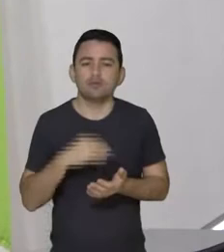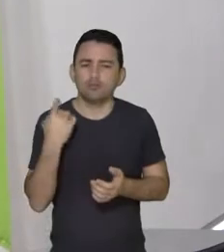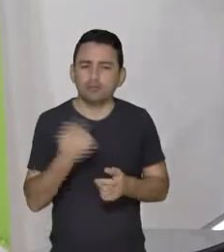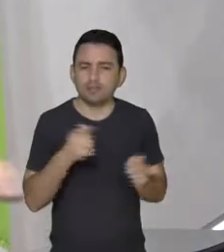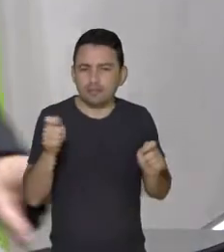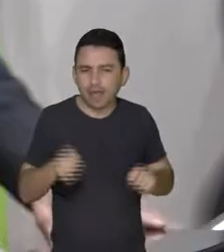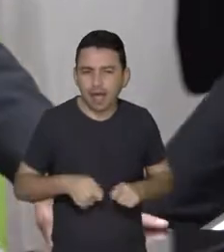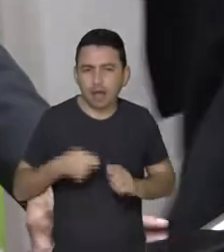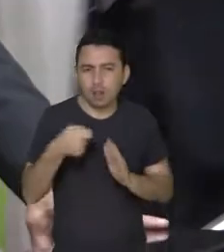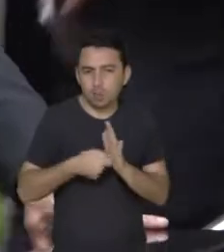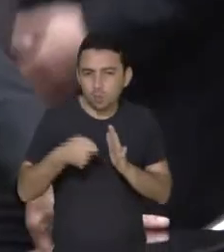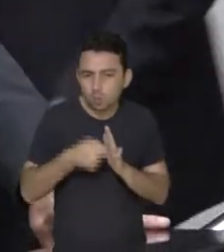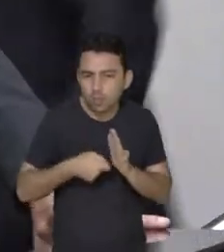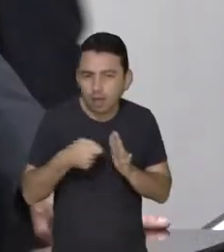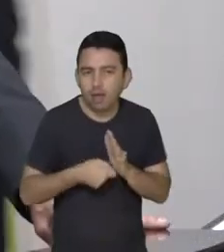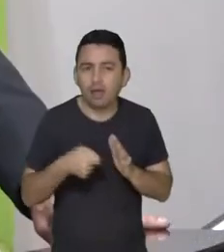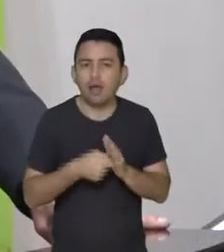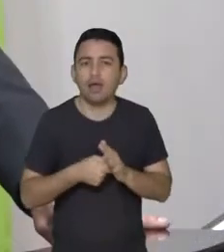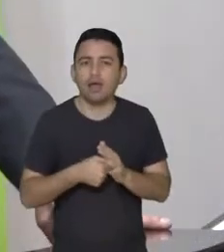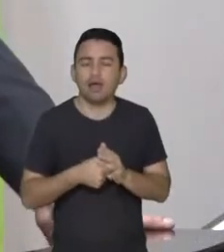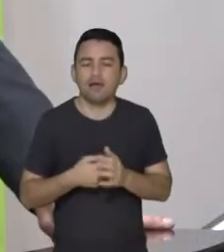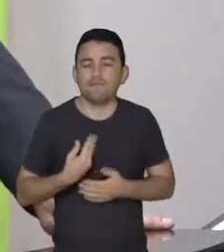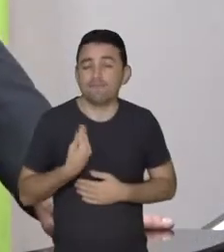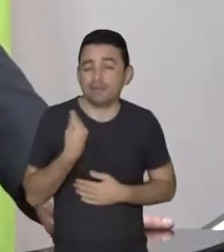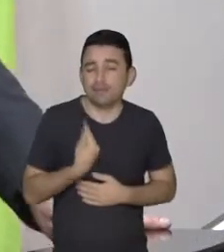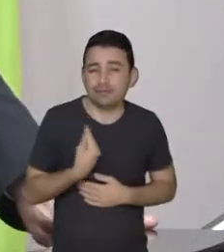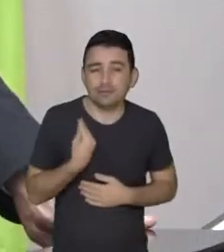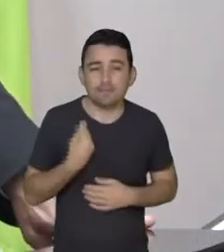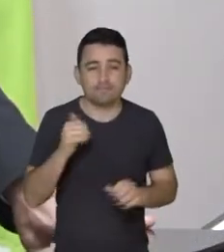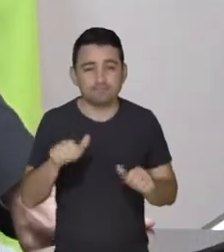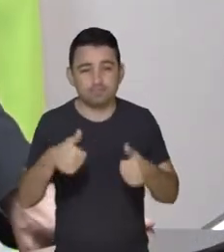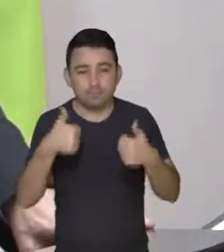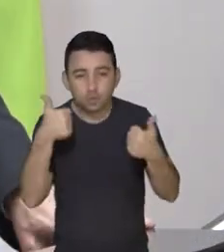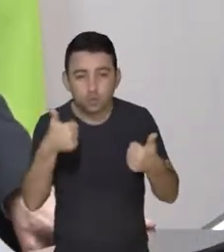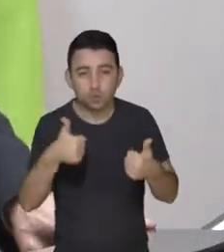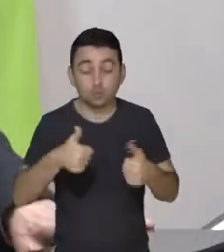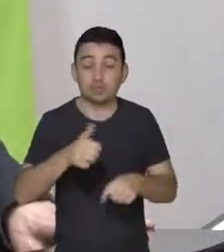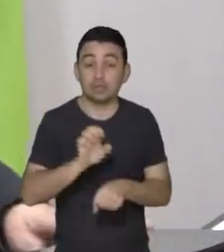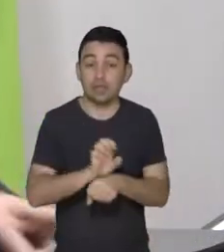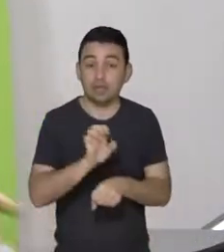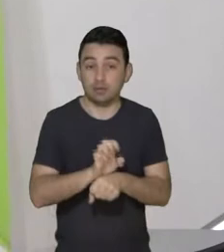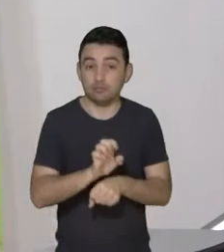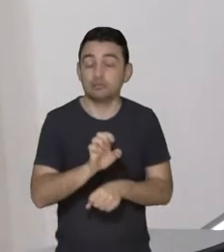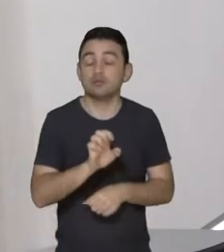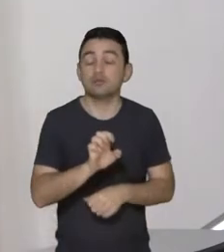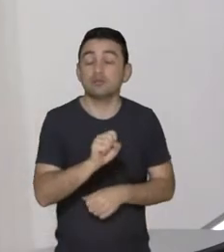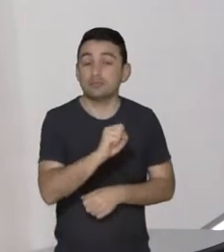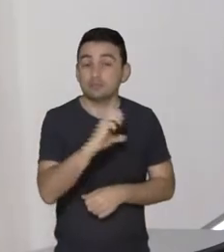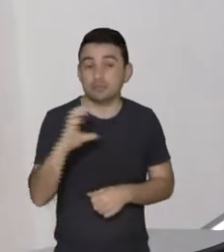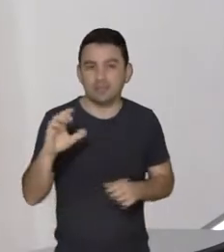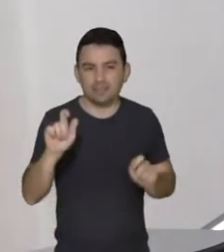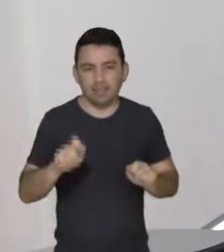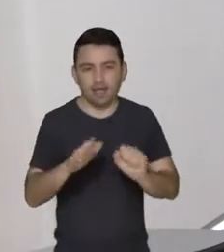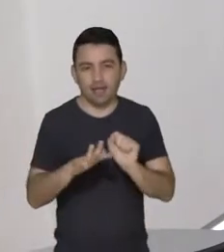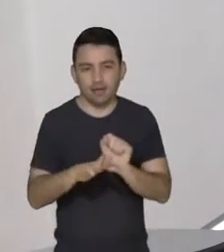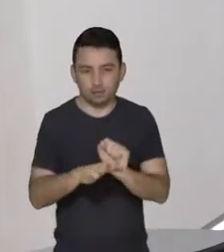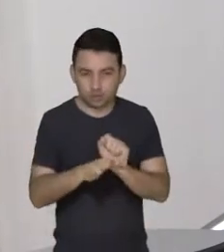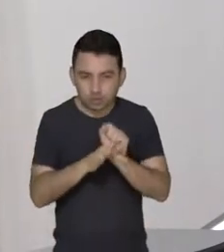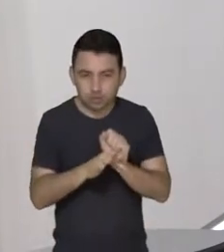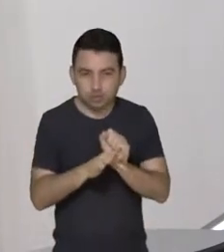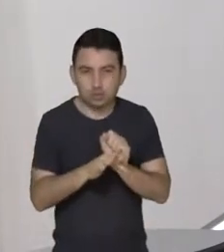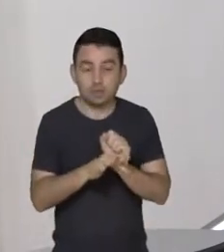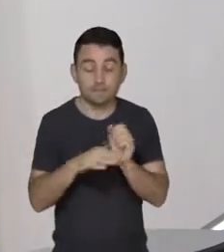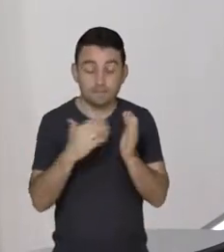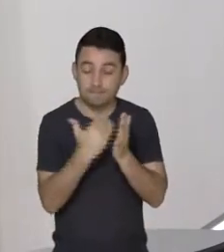pela melhoria das condições de vida da população que o nosso estado possa garantir mais atendimento às